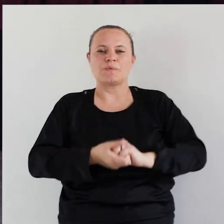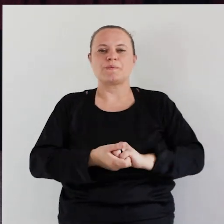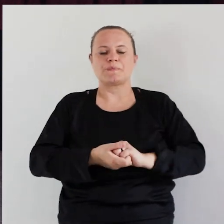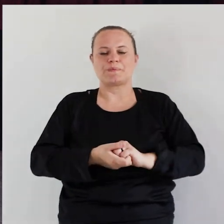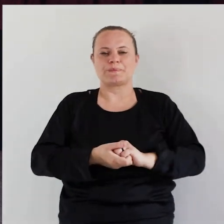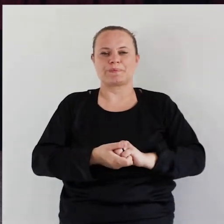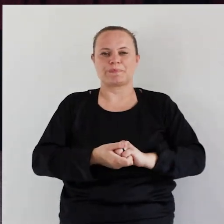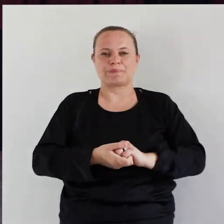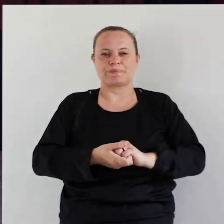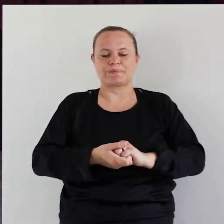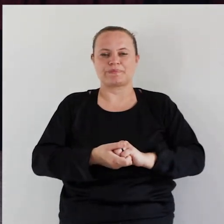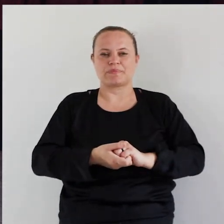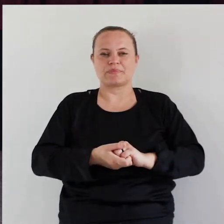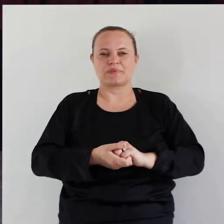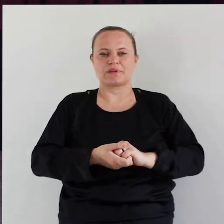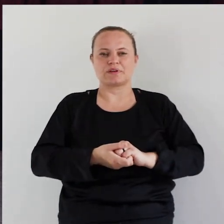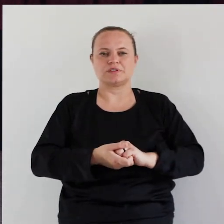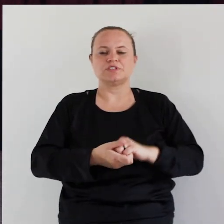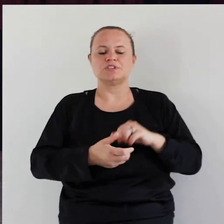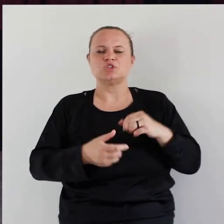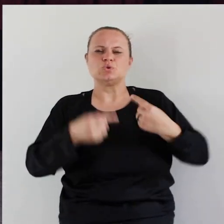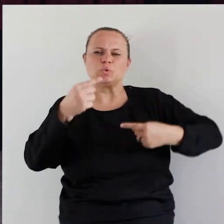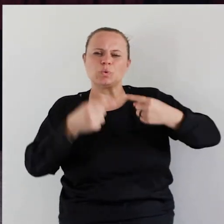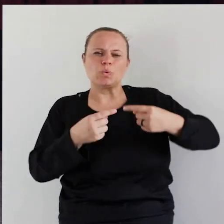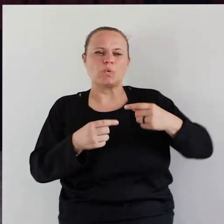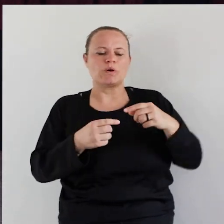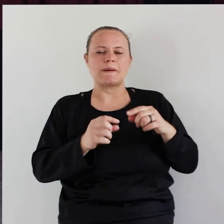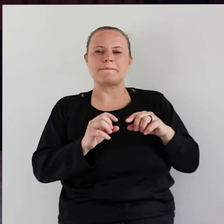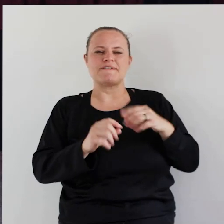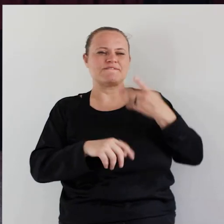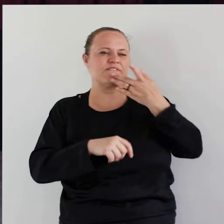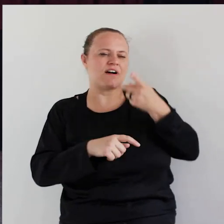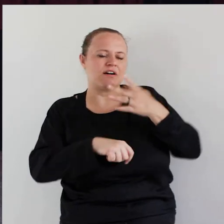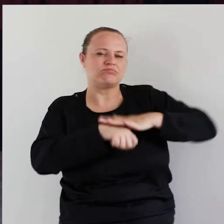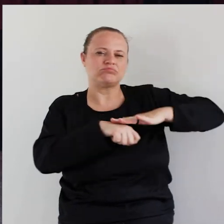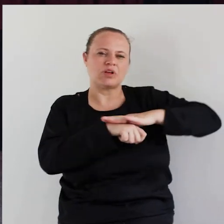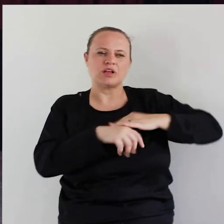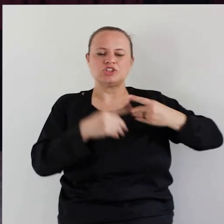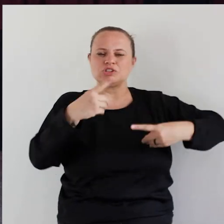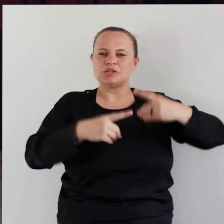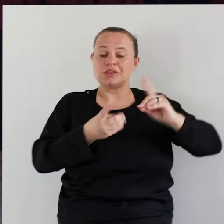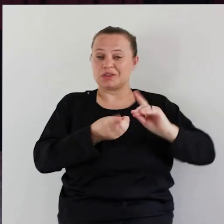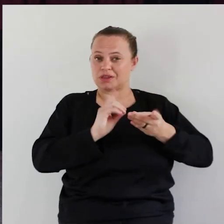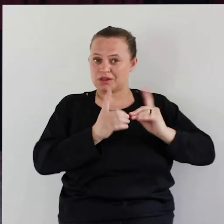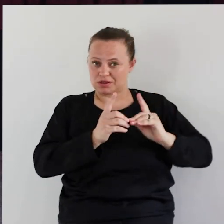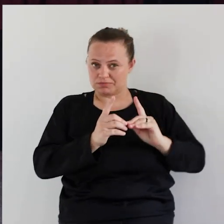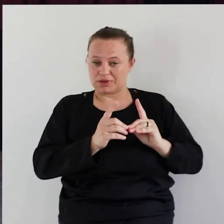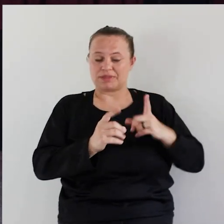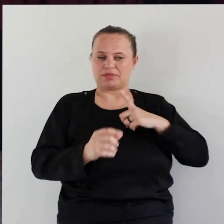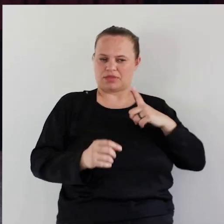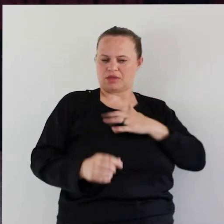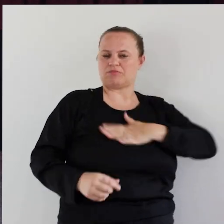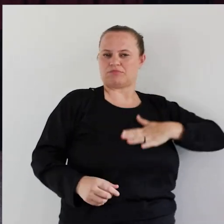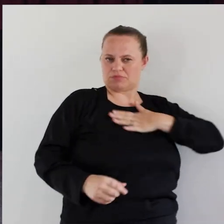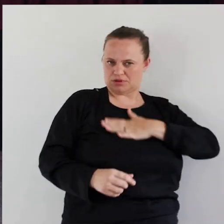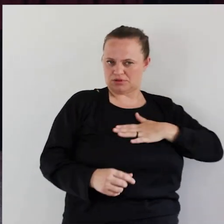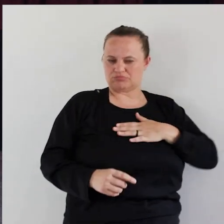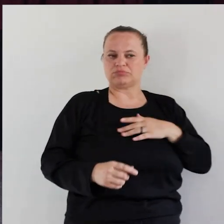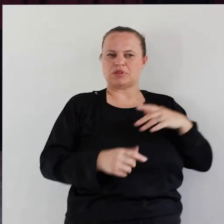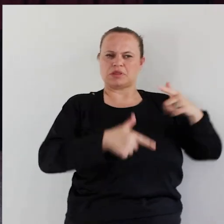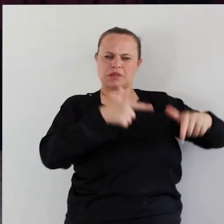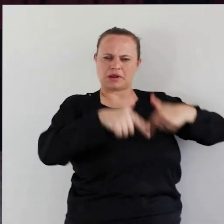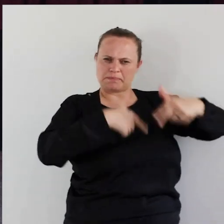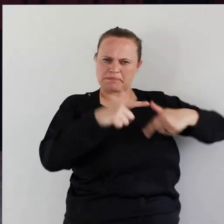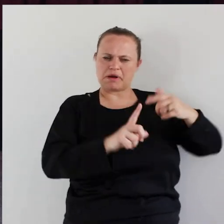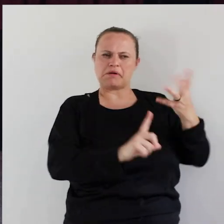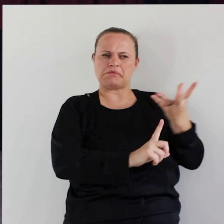teatro, também com uma determinado referencial teórico, essa dinâmica de que o trabalho